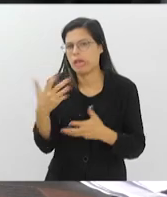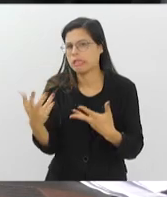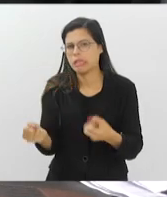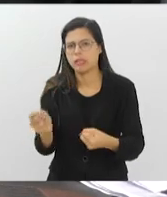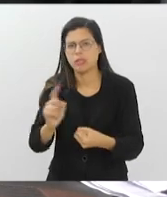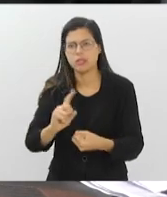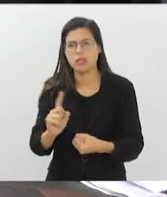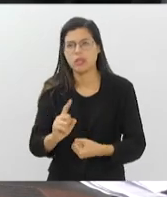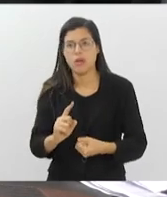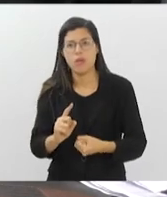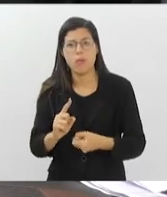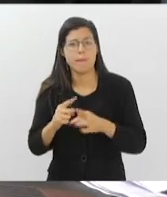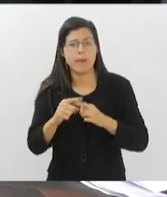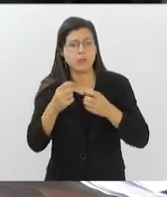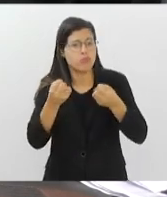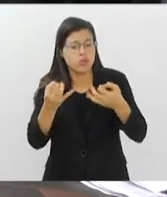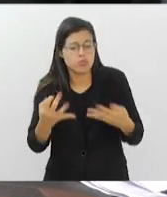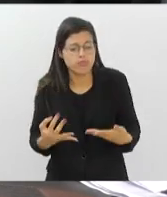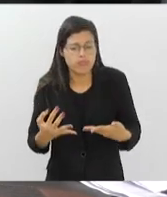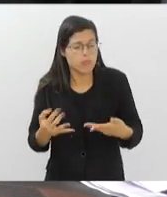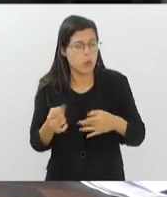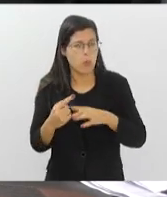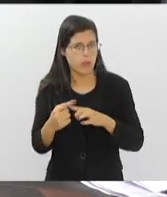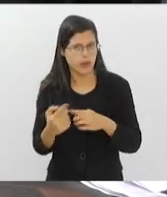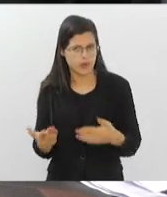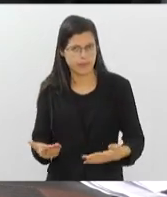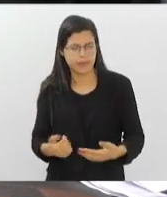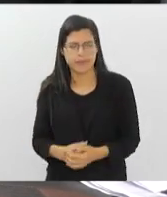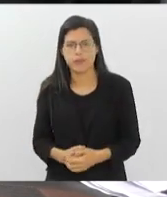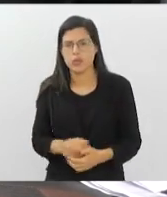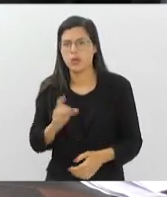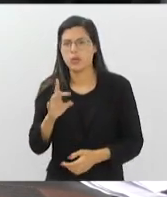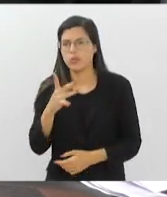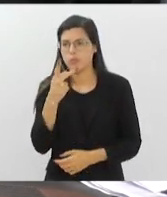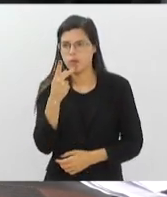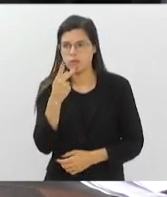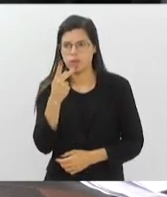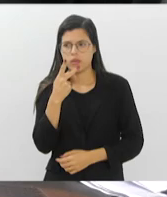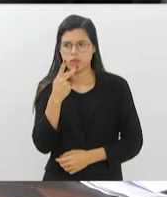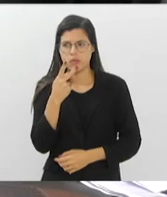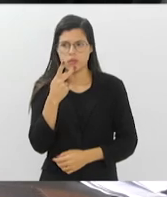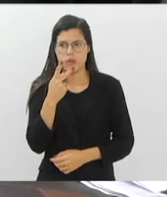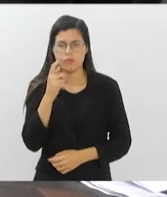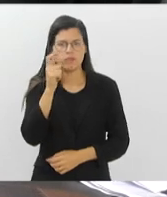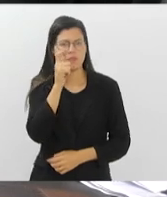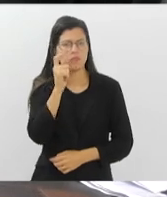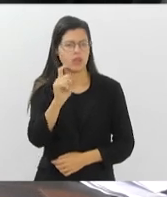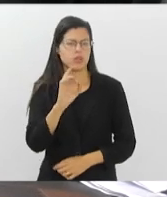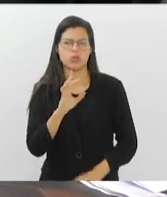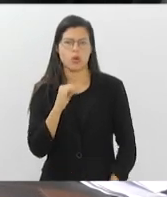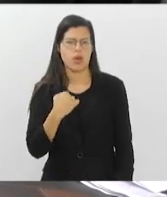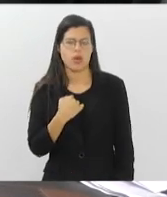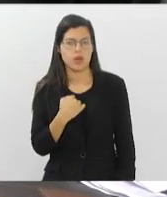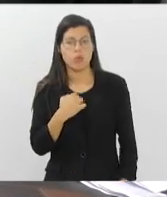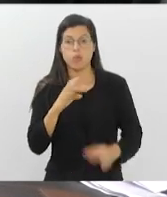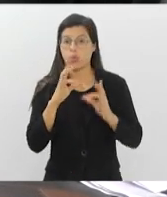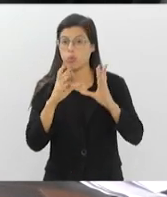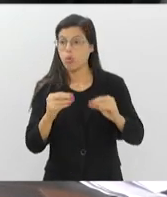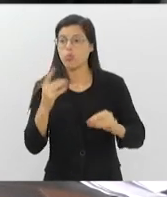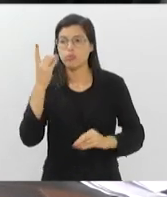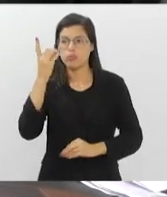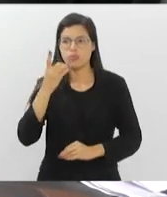não, muitas vezes não é explicado por quê. Então, só para dizer que isso não interessa só a mim, interessa a todos os deputados,